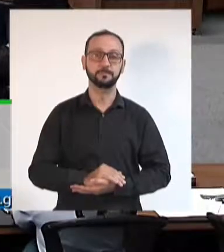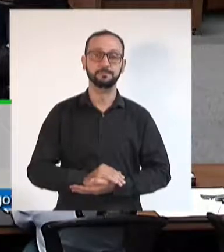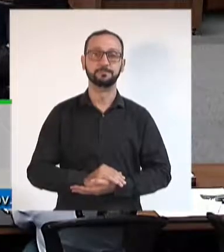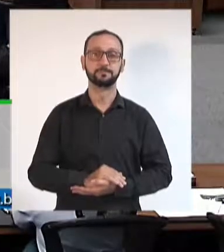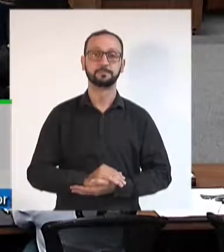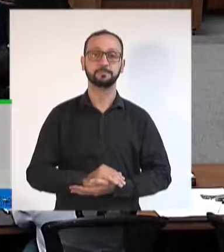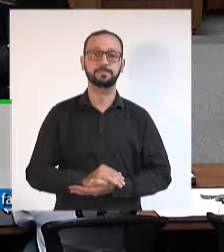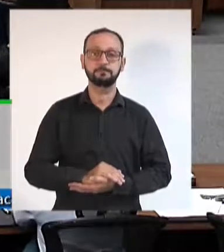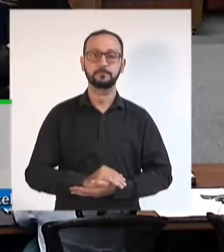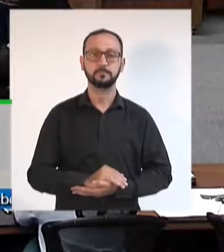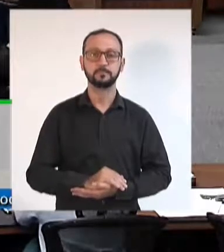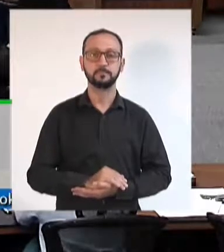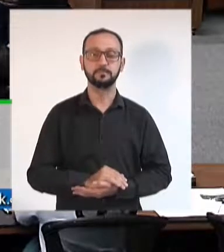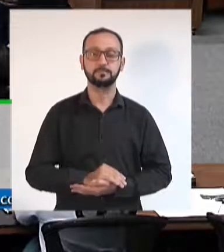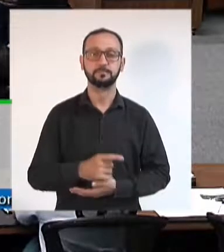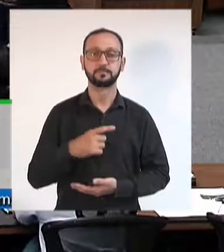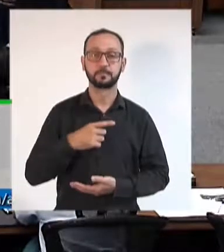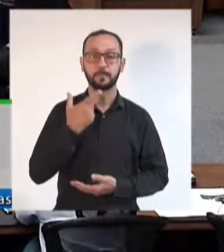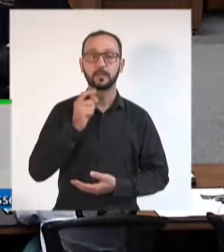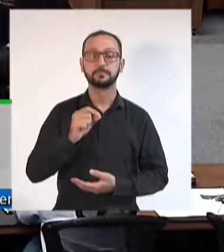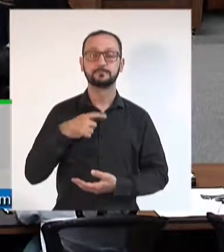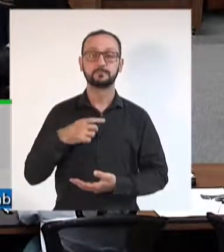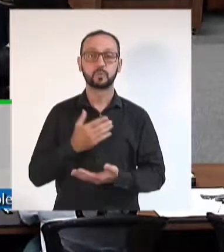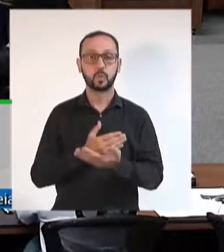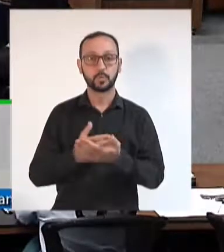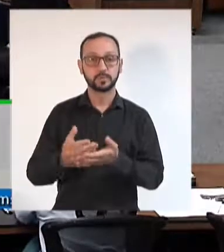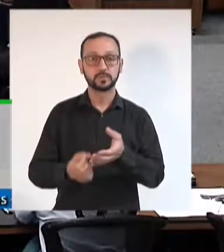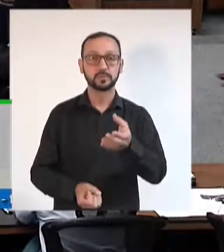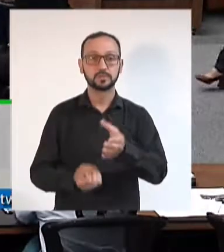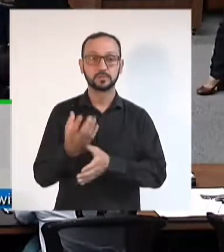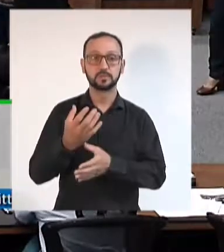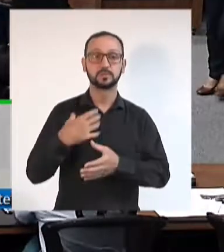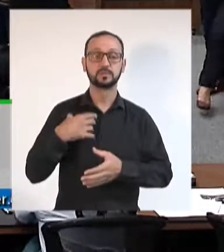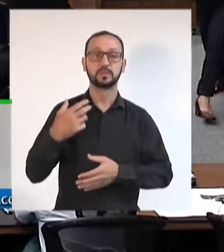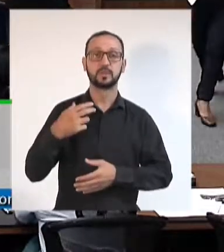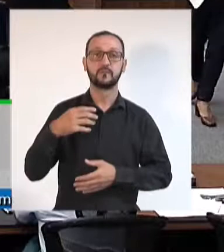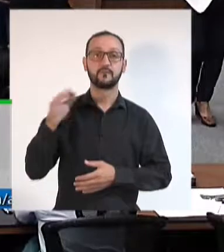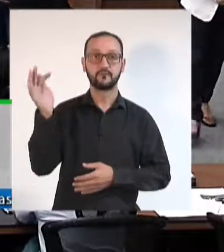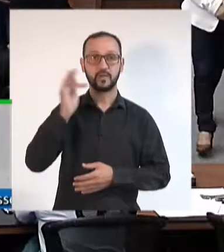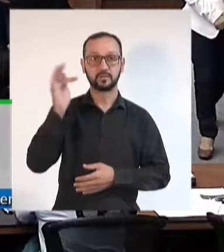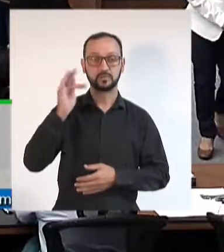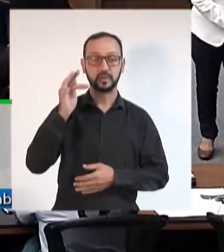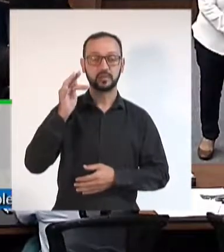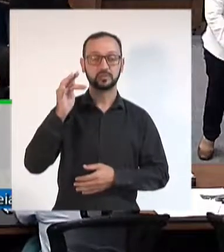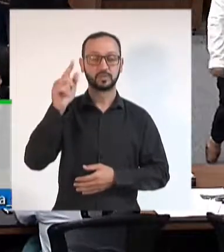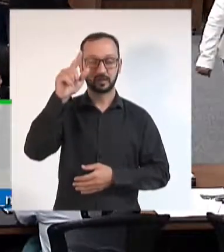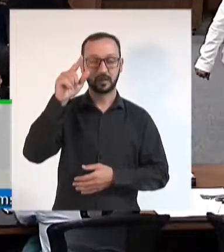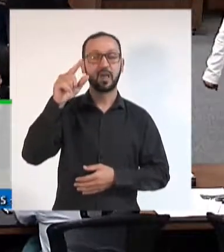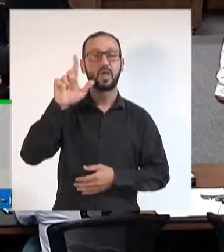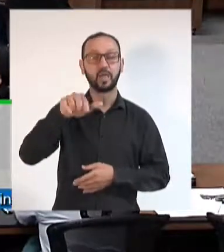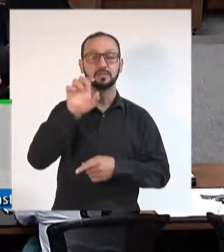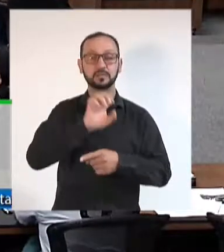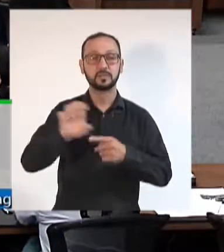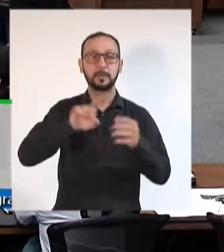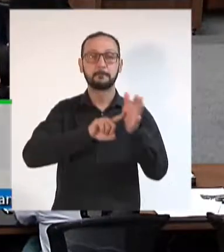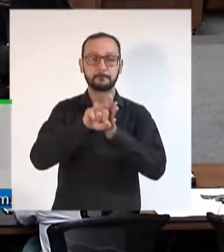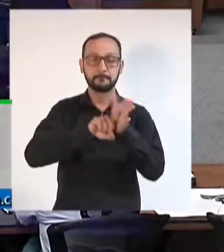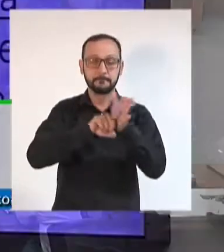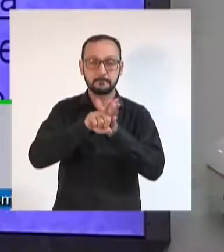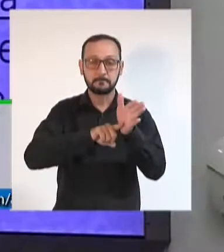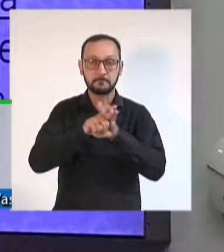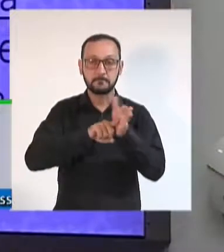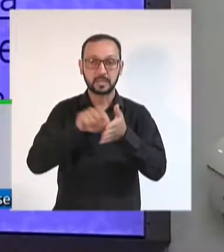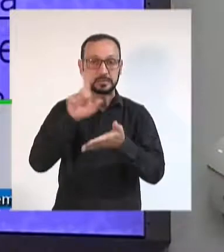Aí eu posso falar que eu também sou oriunda de uma universidade, no nosso caso estadual, que tem trabalhos e pesquisas